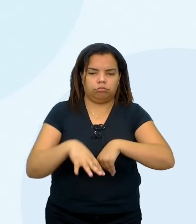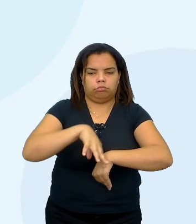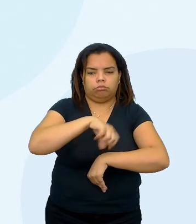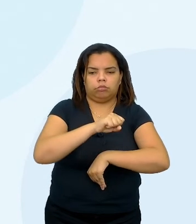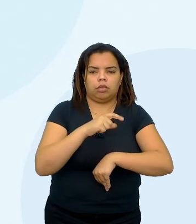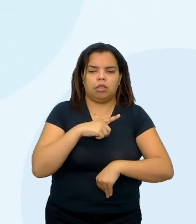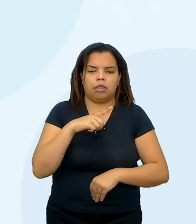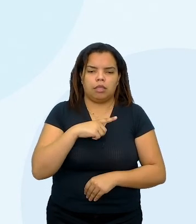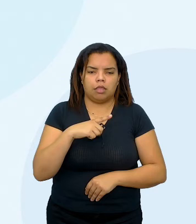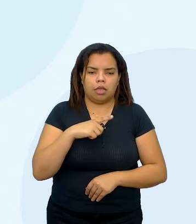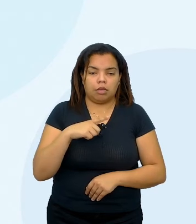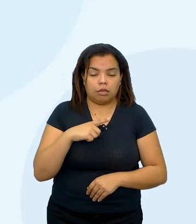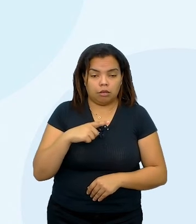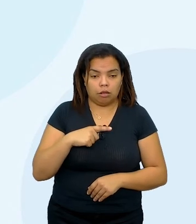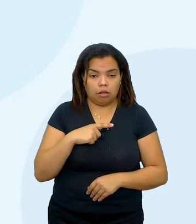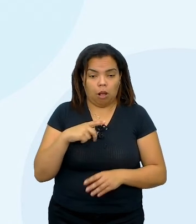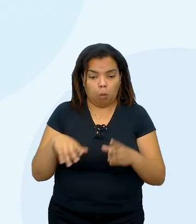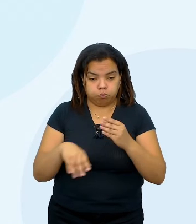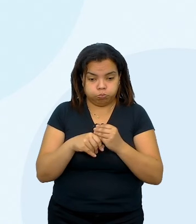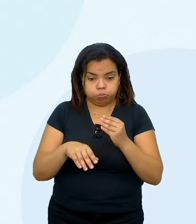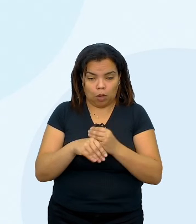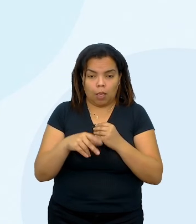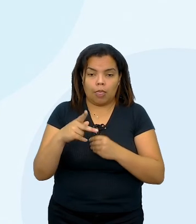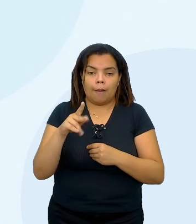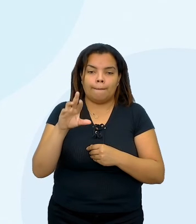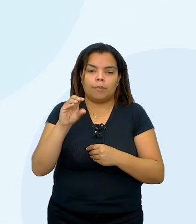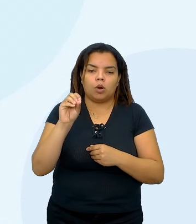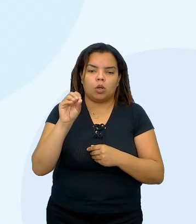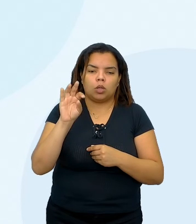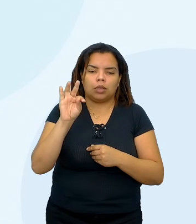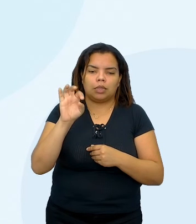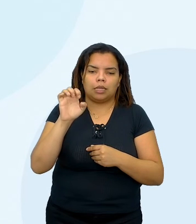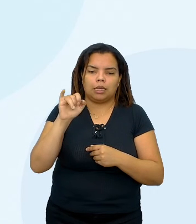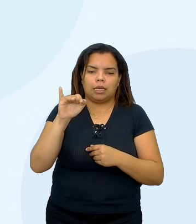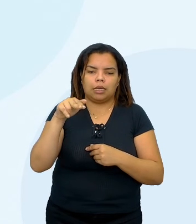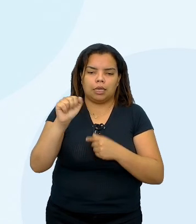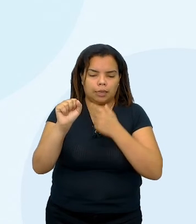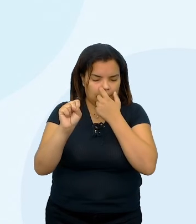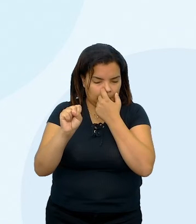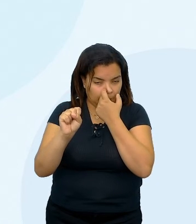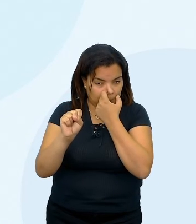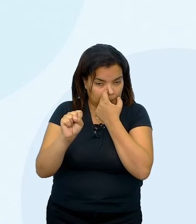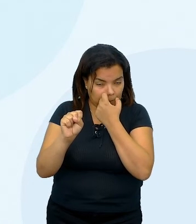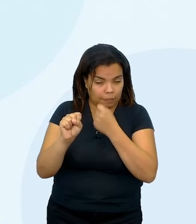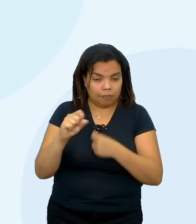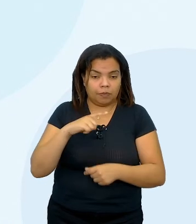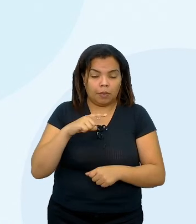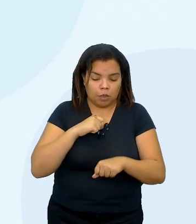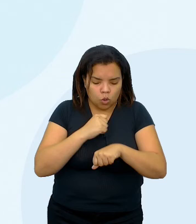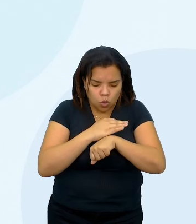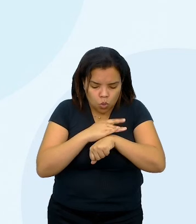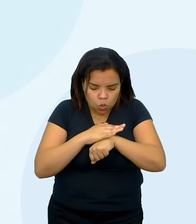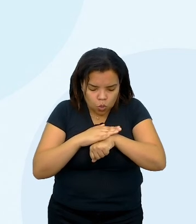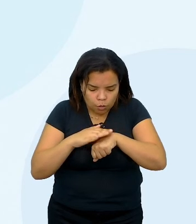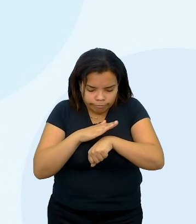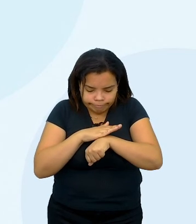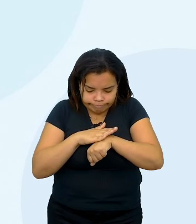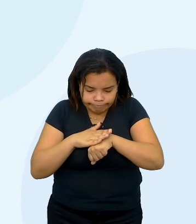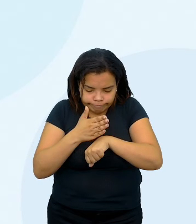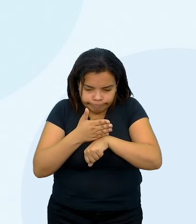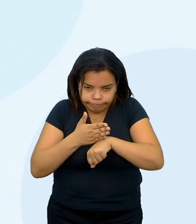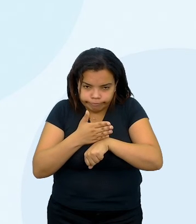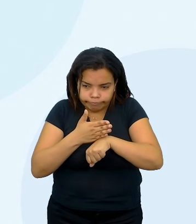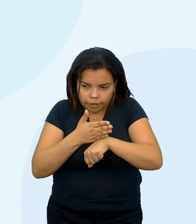das proteínas para realizar ali, né, a devida cicatrização e coagulação do sangue. Por isso,